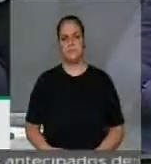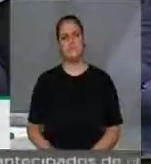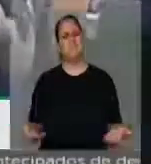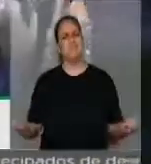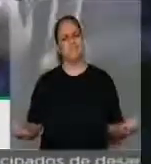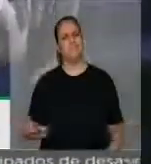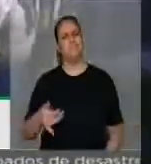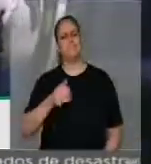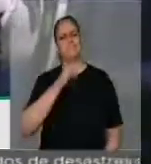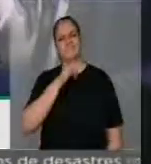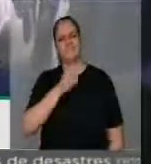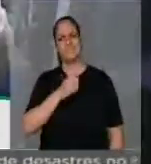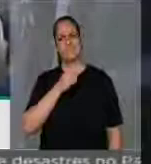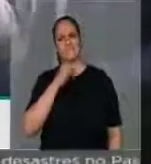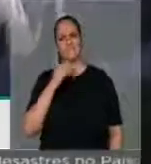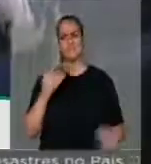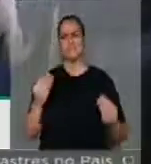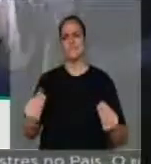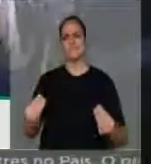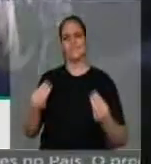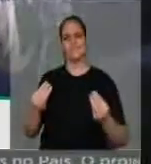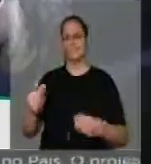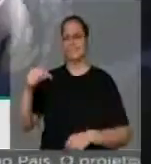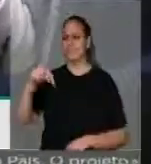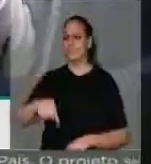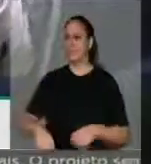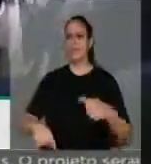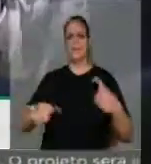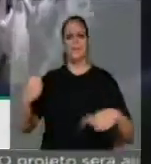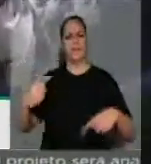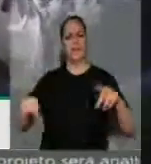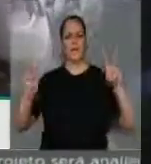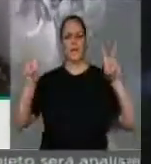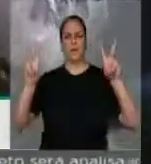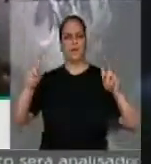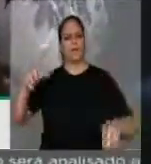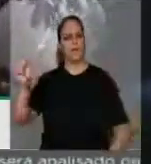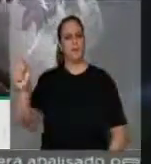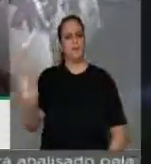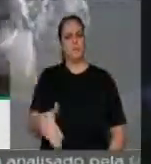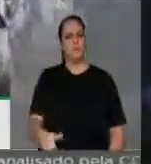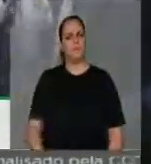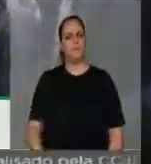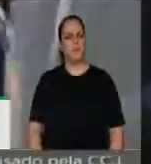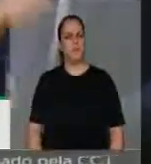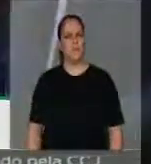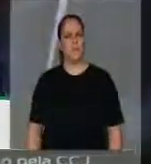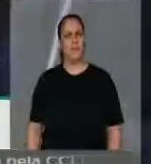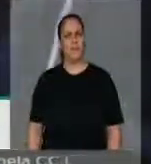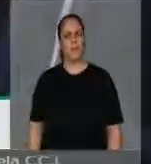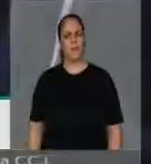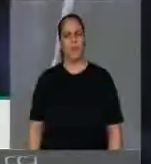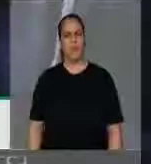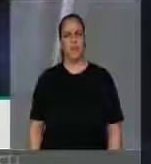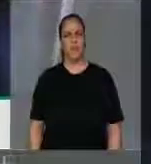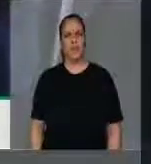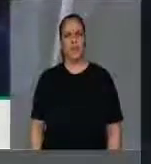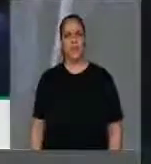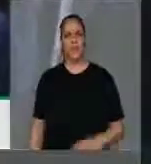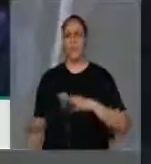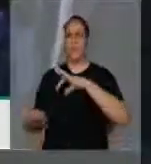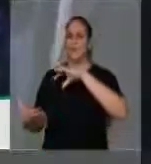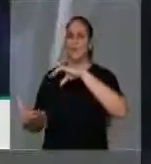o nível a que chegaram os debates nesta casa. O mundo lá fora